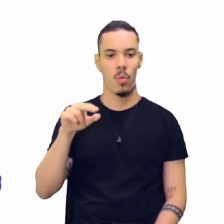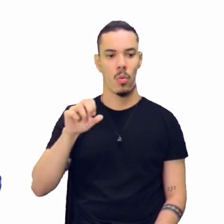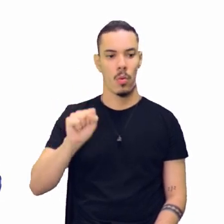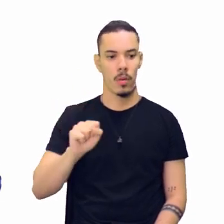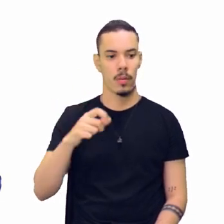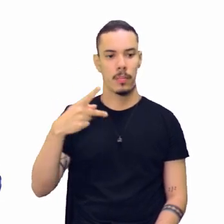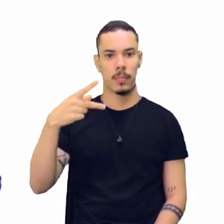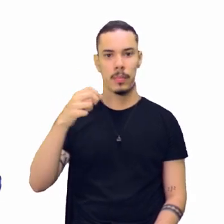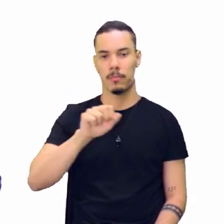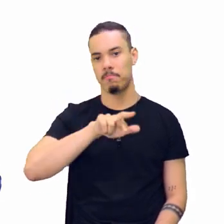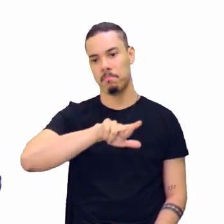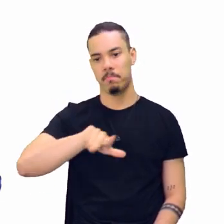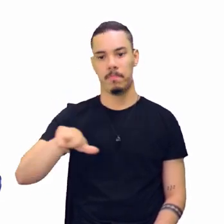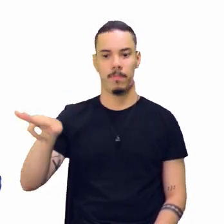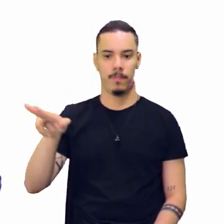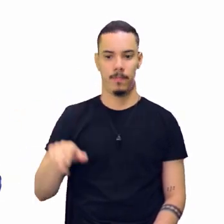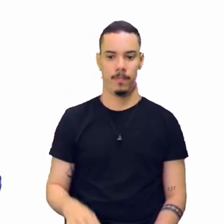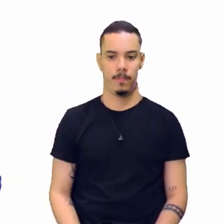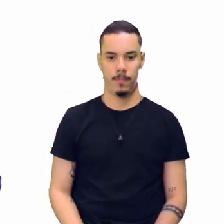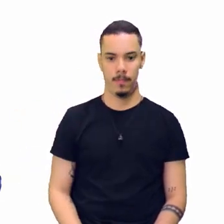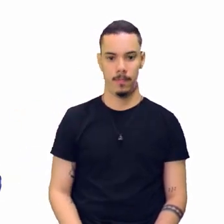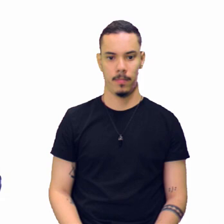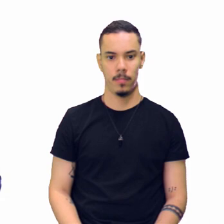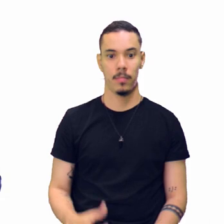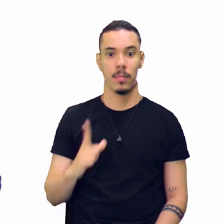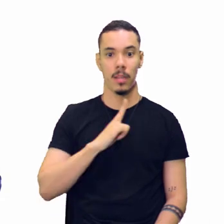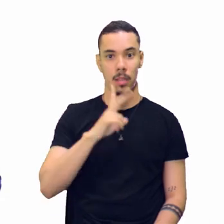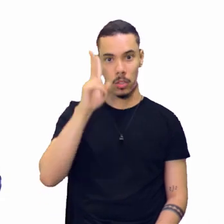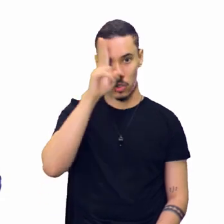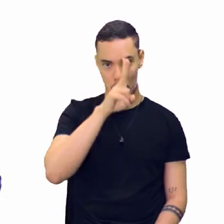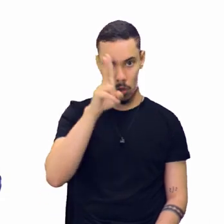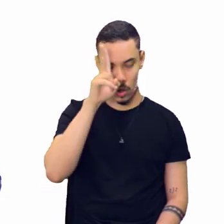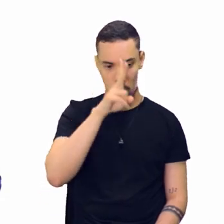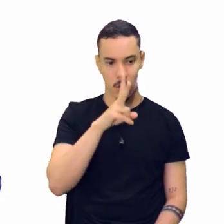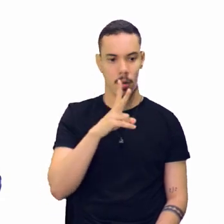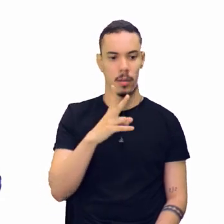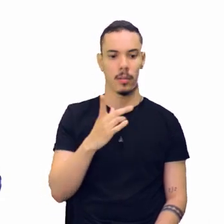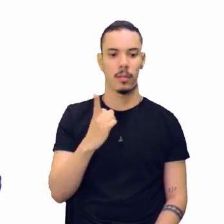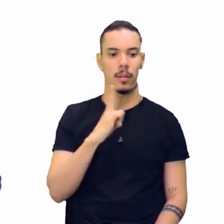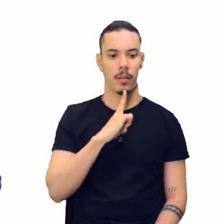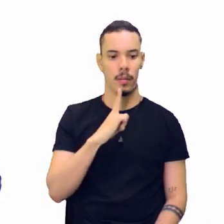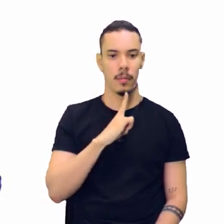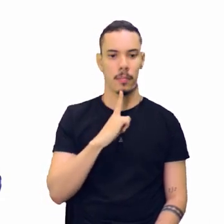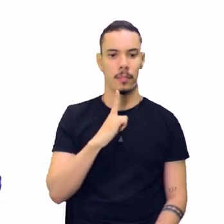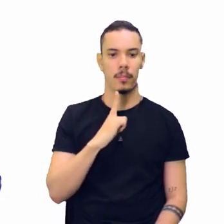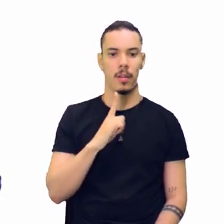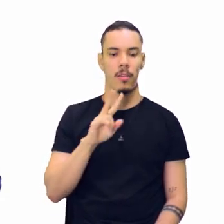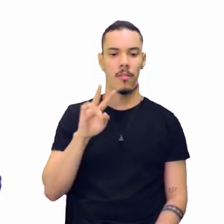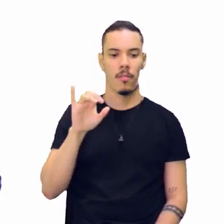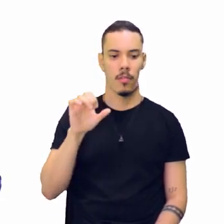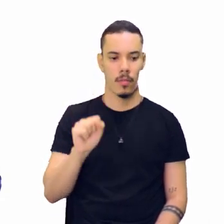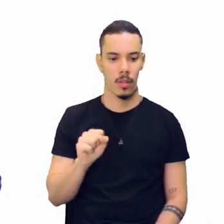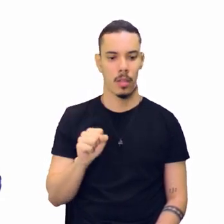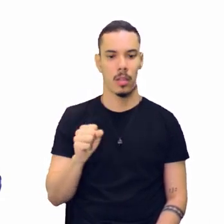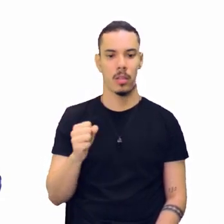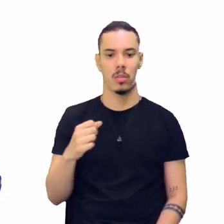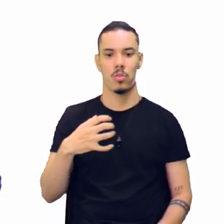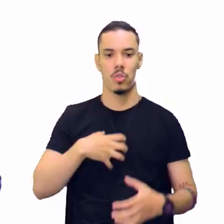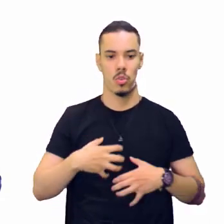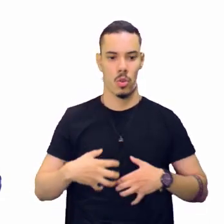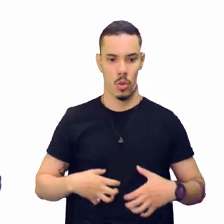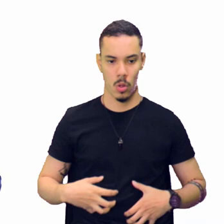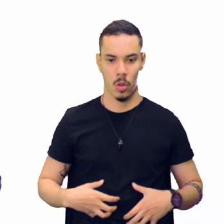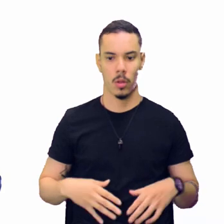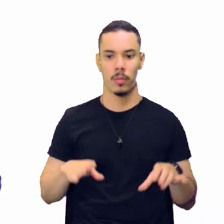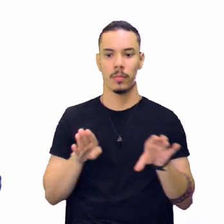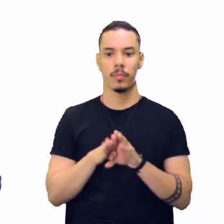uns e PS e ditongo. Nós temos aí história, temos Vênus, órgão,